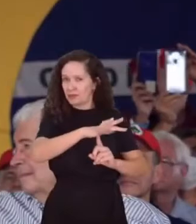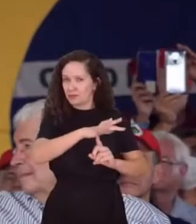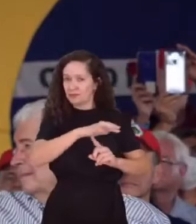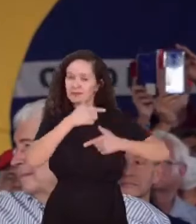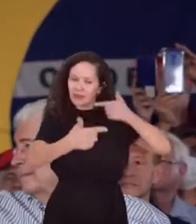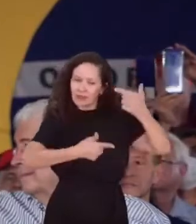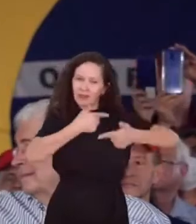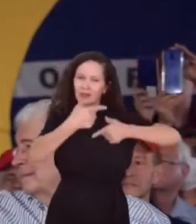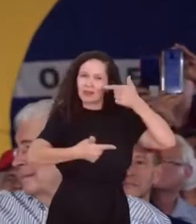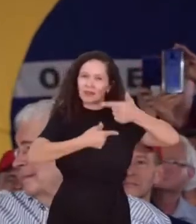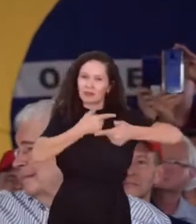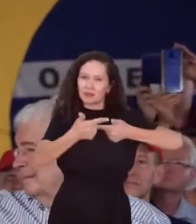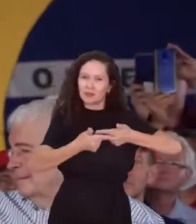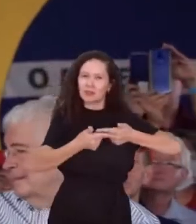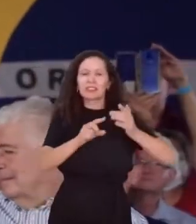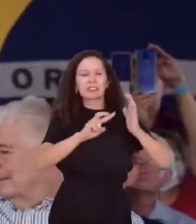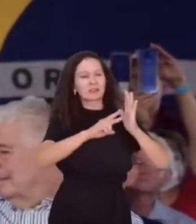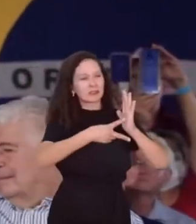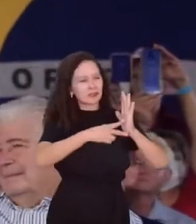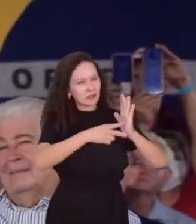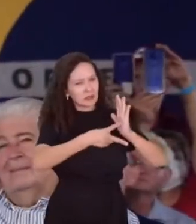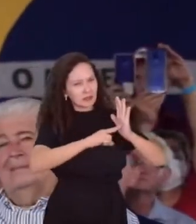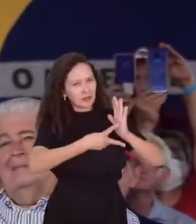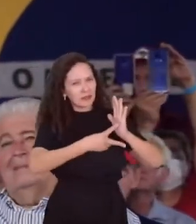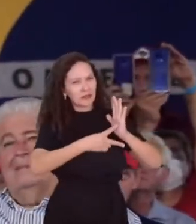sindicalistas, companheiros